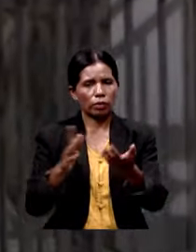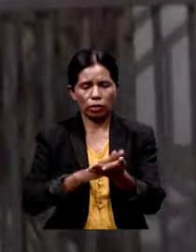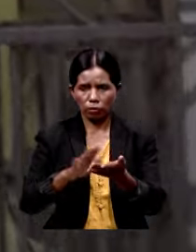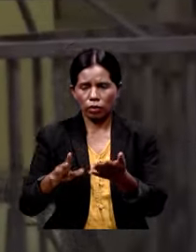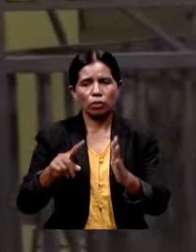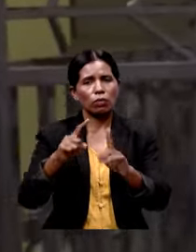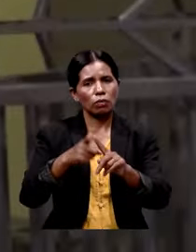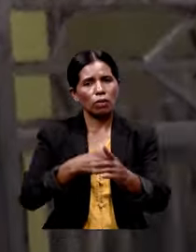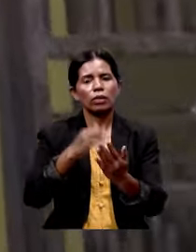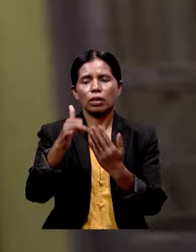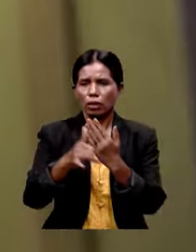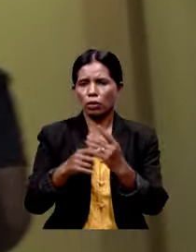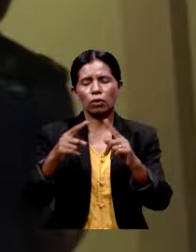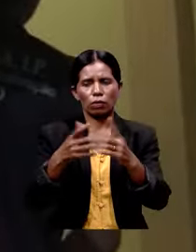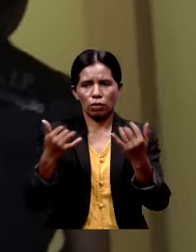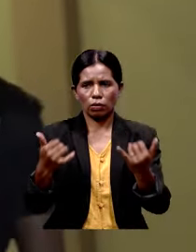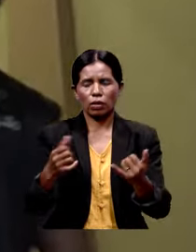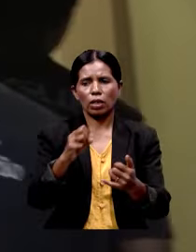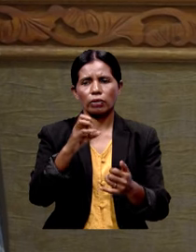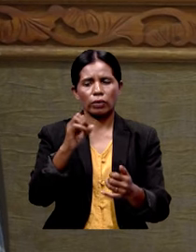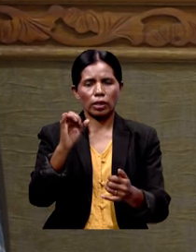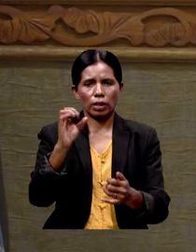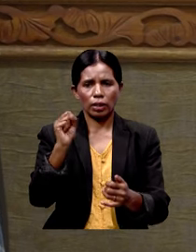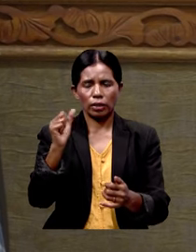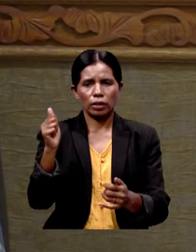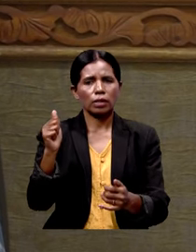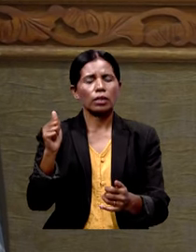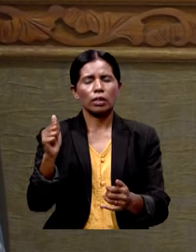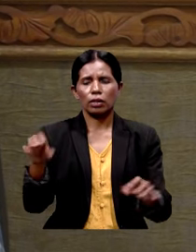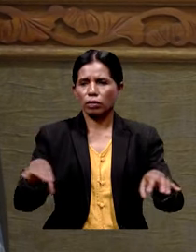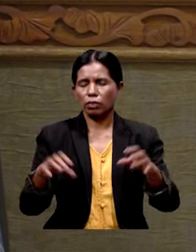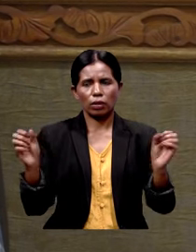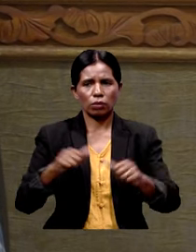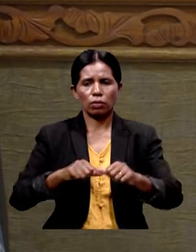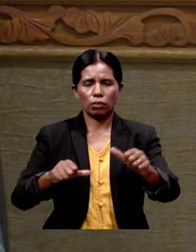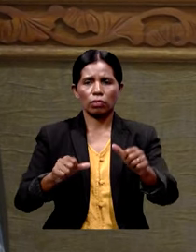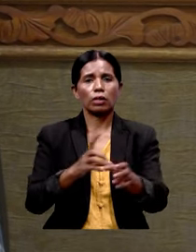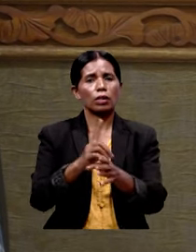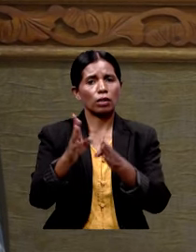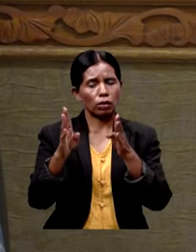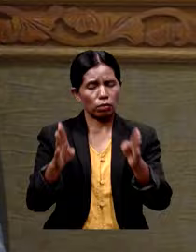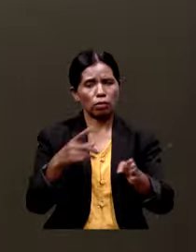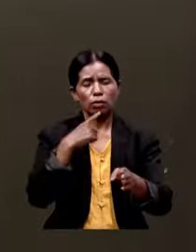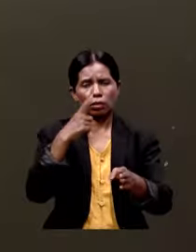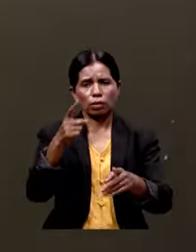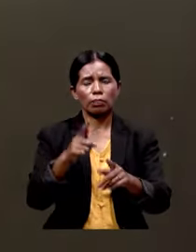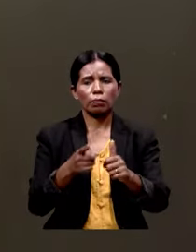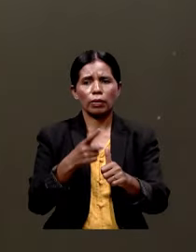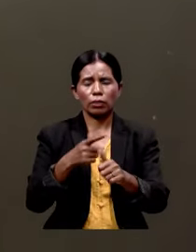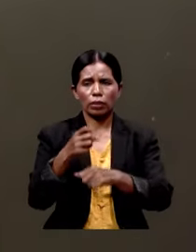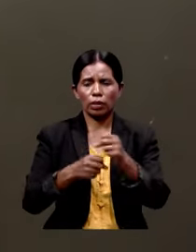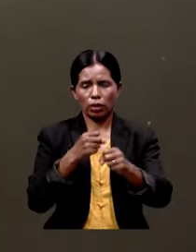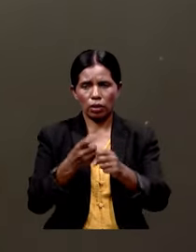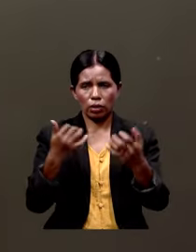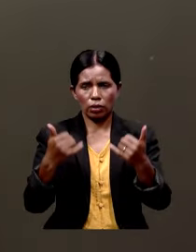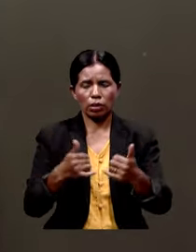Rússia fula em janeiro. Tô agora a IFES a serviço Lalao. Inspetor-geral a IFES Ernesto Monteiro atetem o se início tinangne tô agora. A IFES